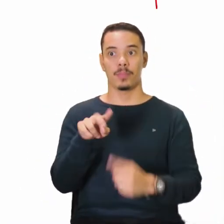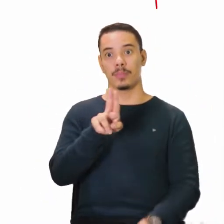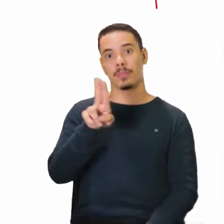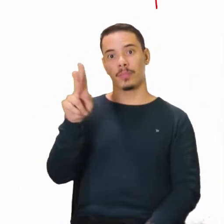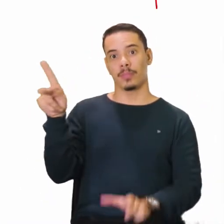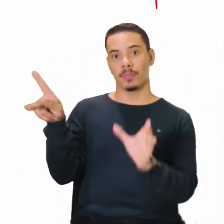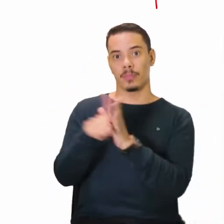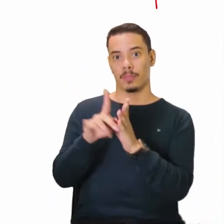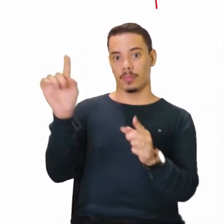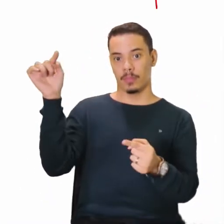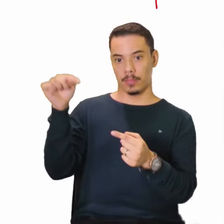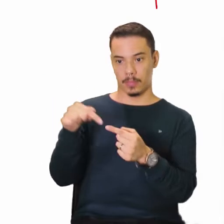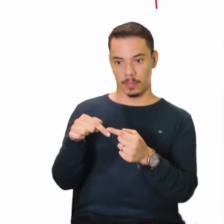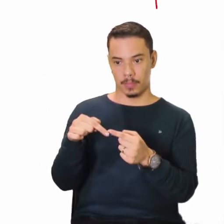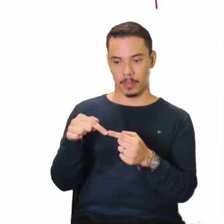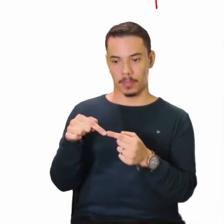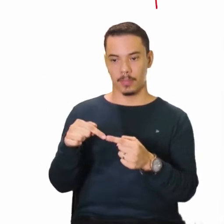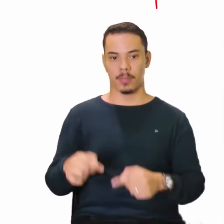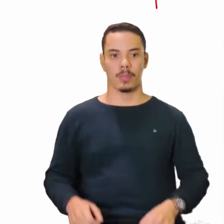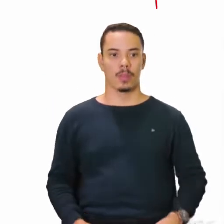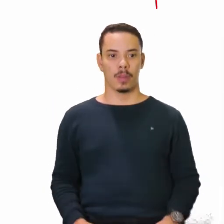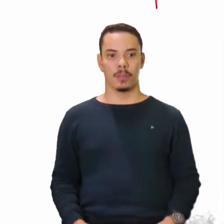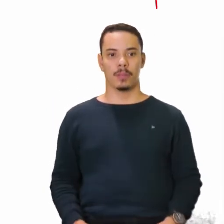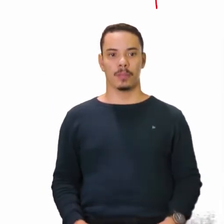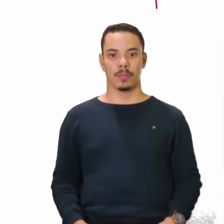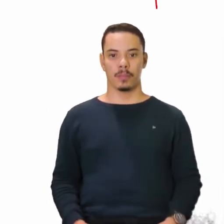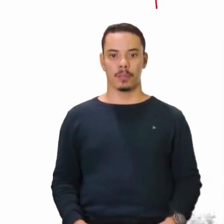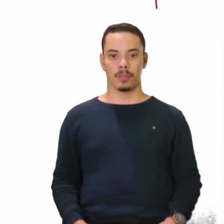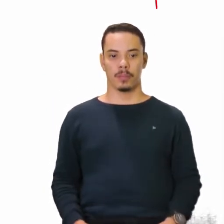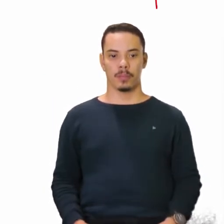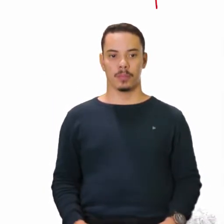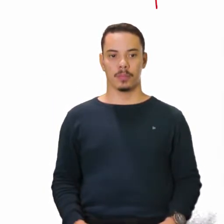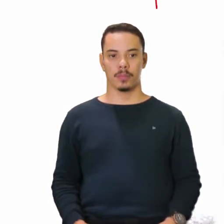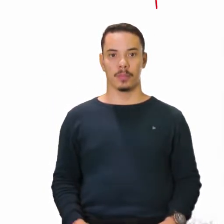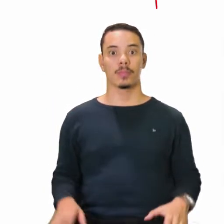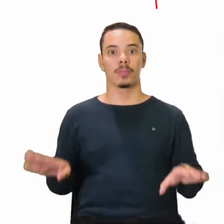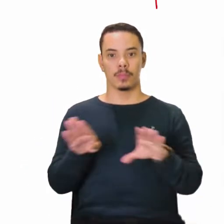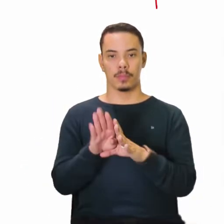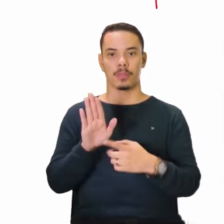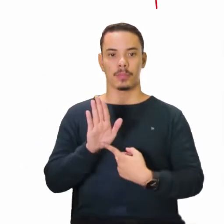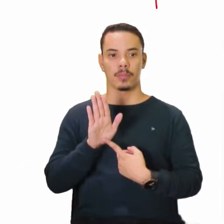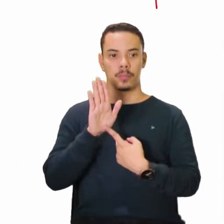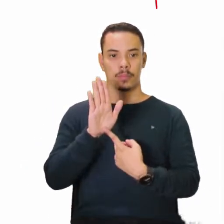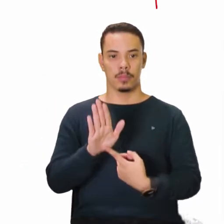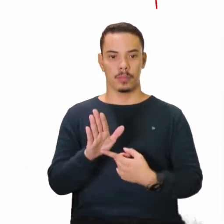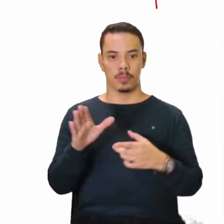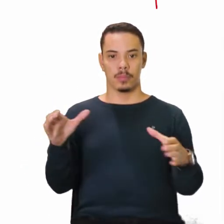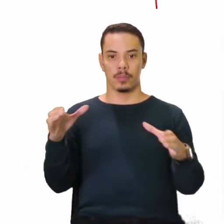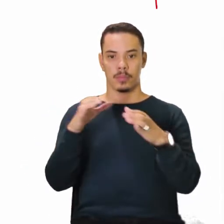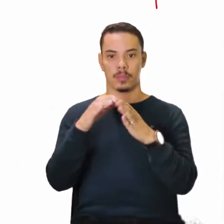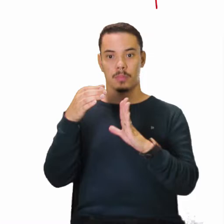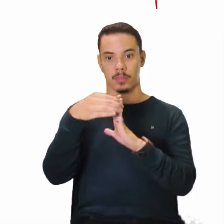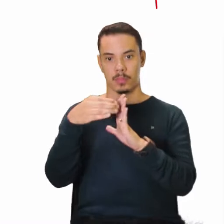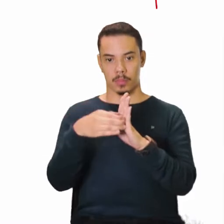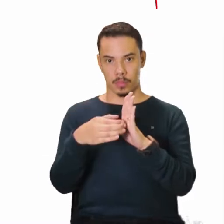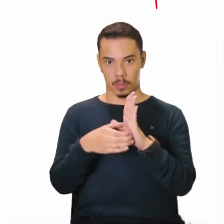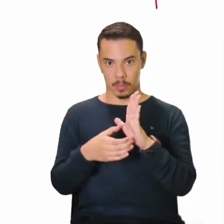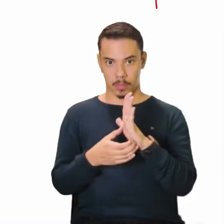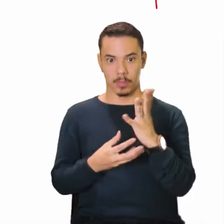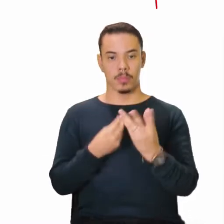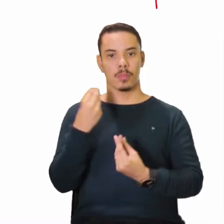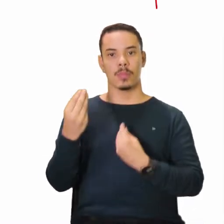nome. Beleza. E assim a gente acabou de apresentar a classificação em relação a